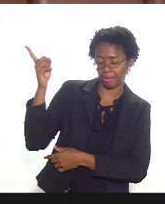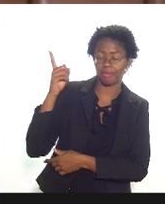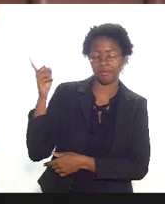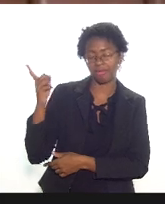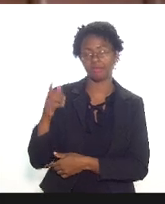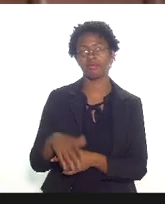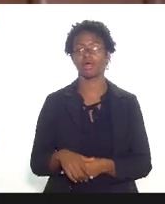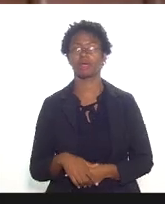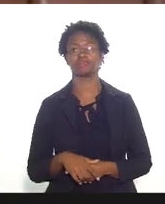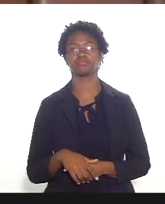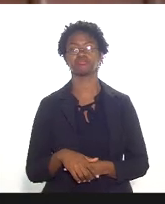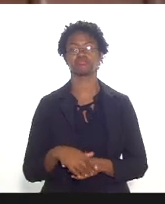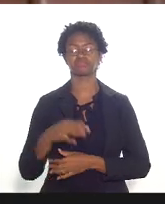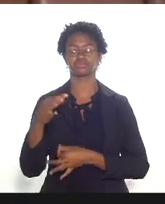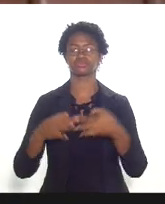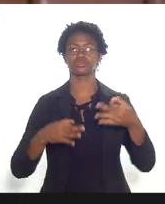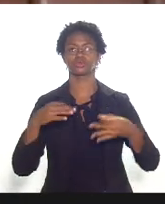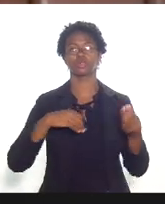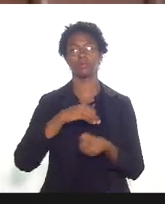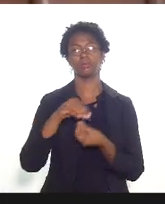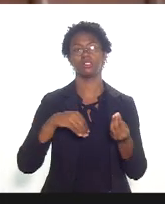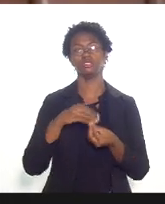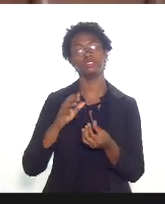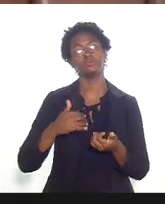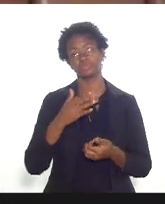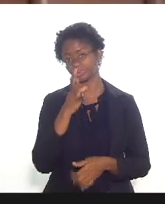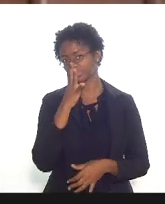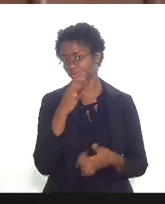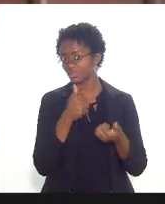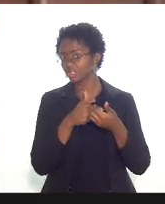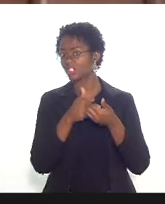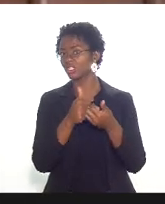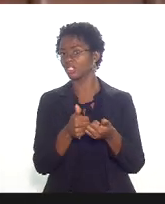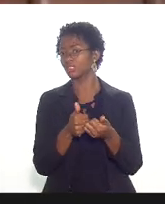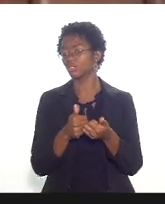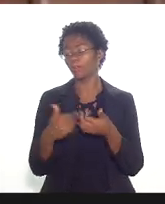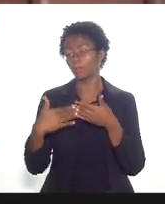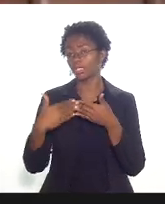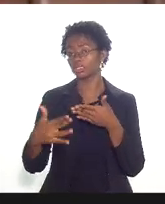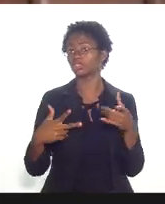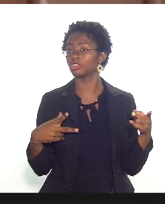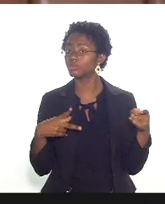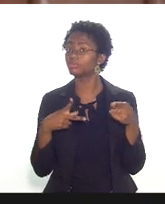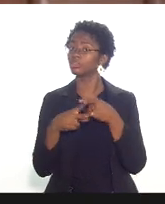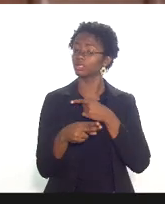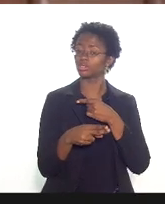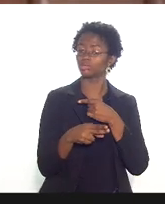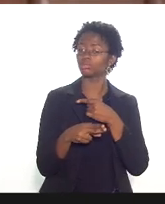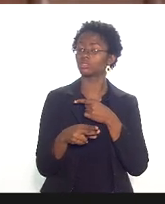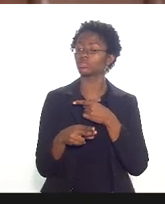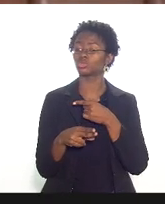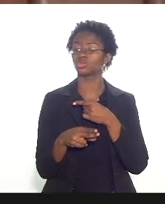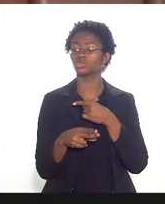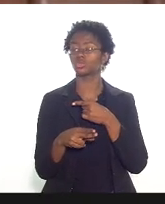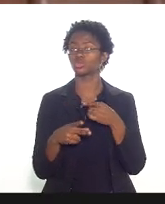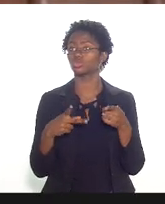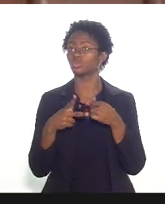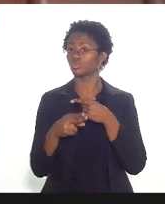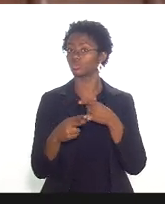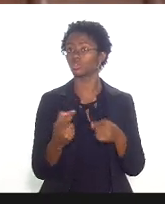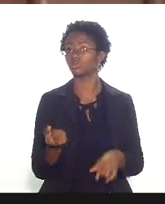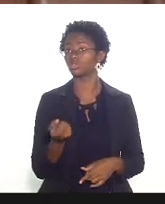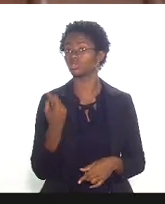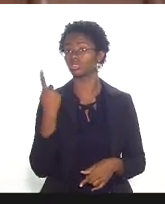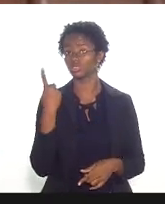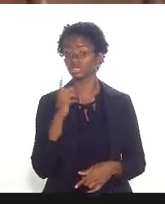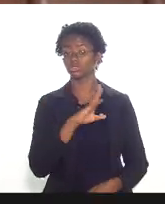Tribunal Misto, que vem acompanhando o processo de impedimento do, então, ex-governador,